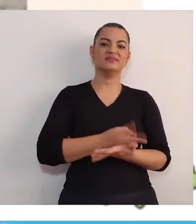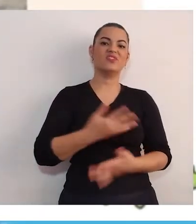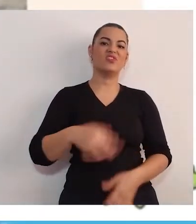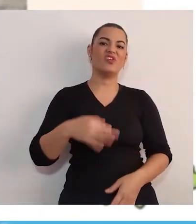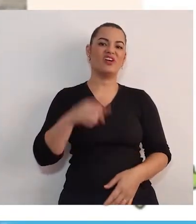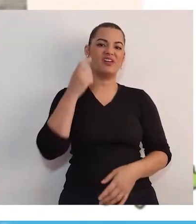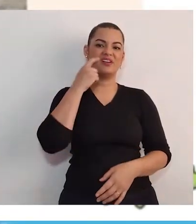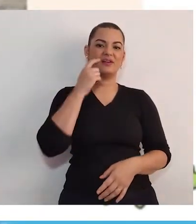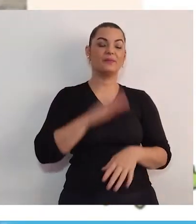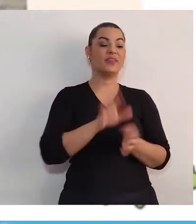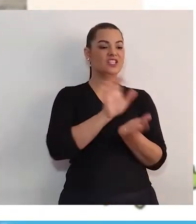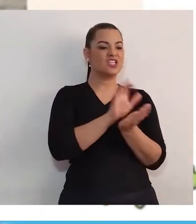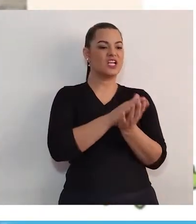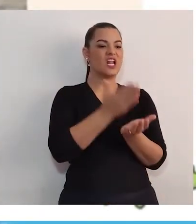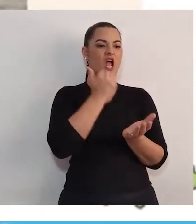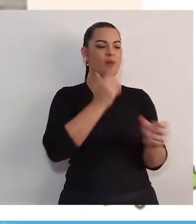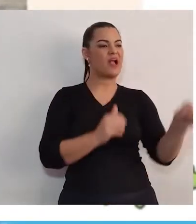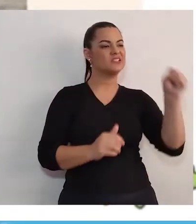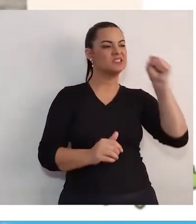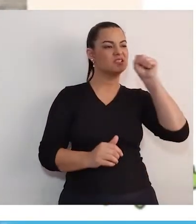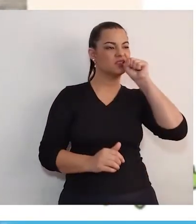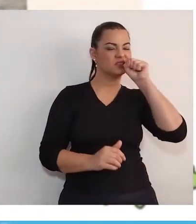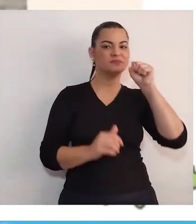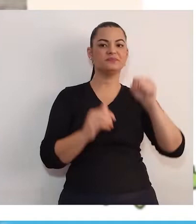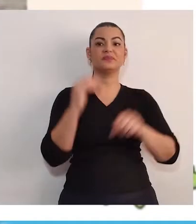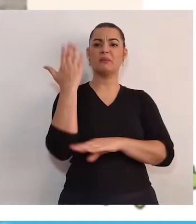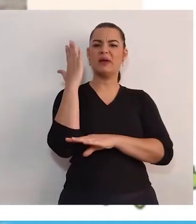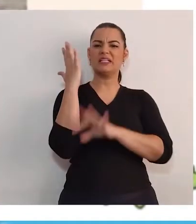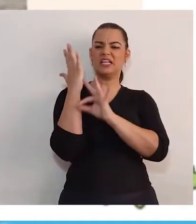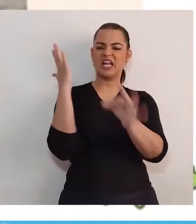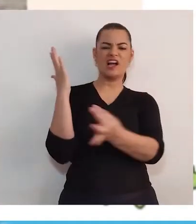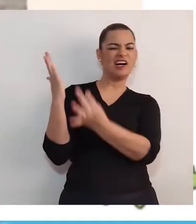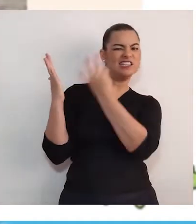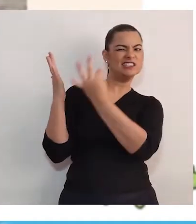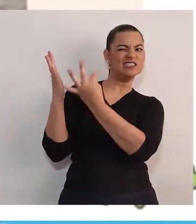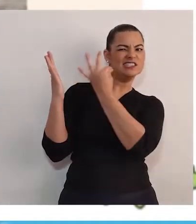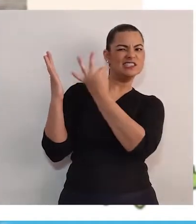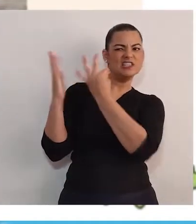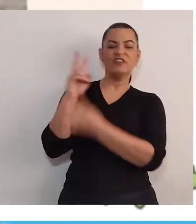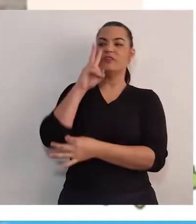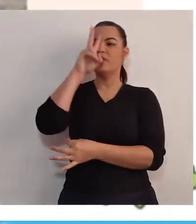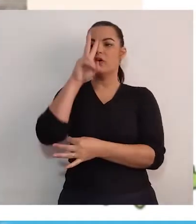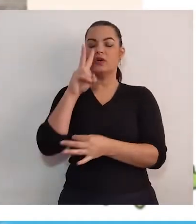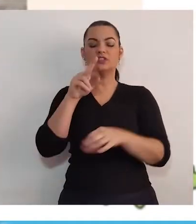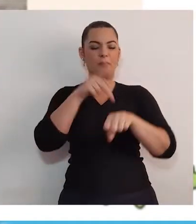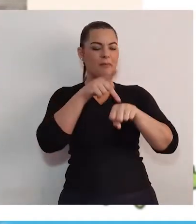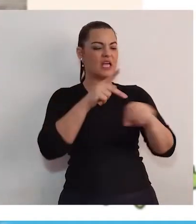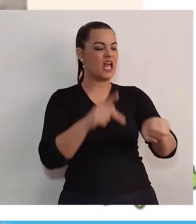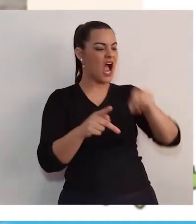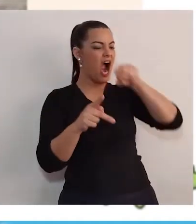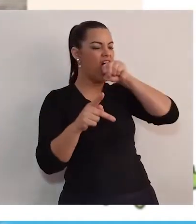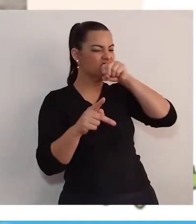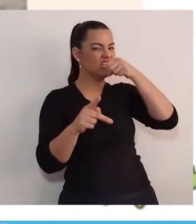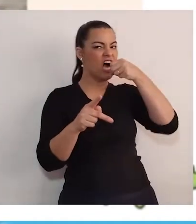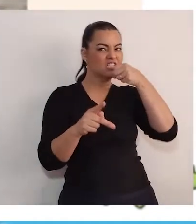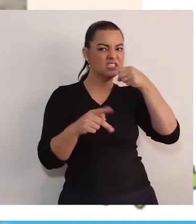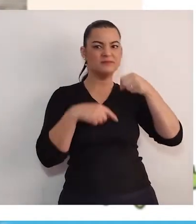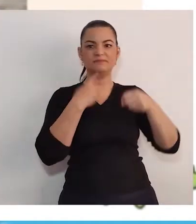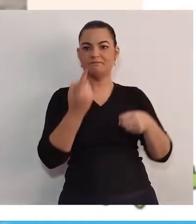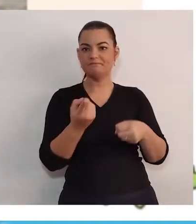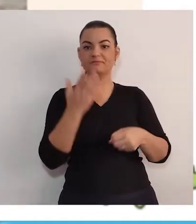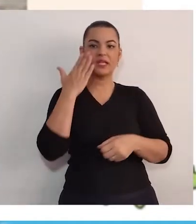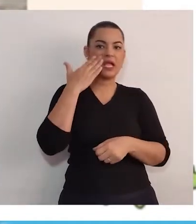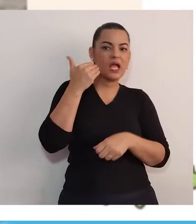jacaré roía a cenoura, cutucava bem forte com o graveto, mordia o pedregulho, recebia